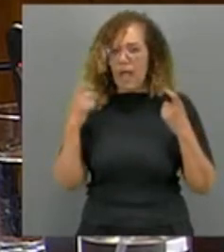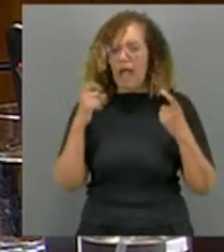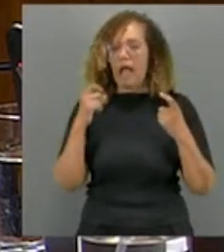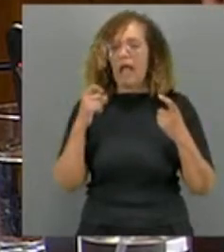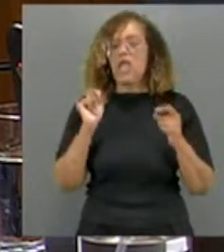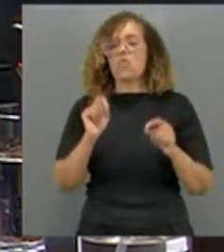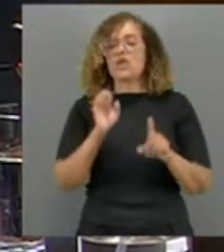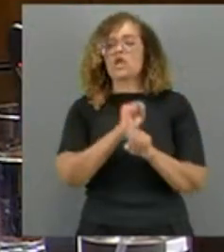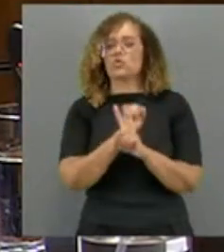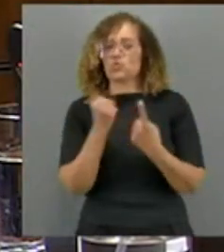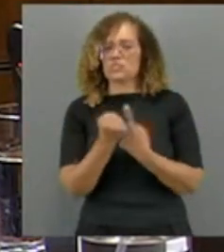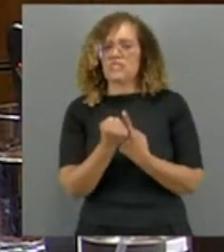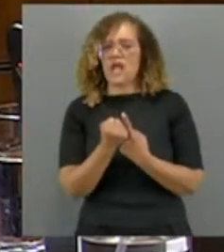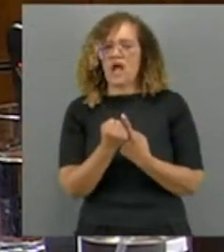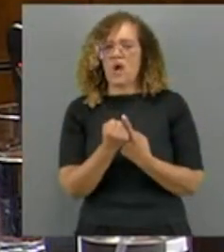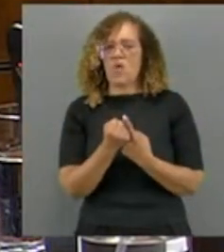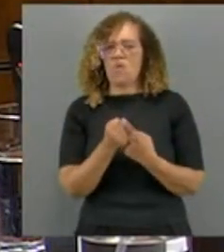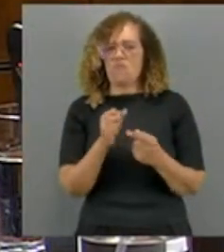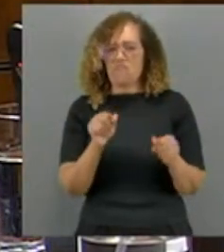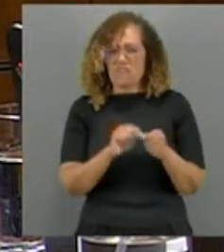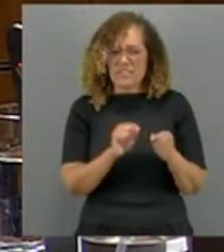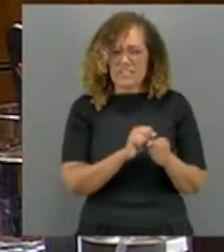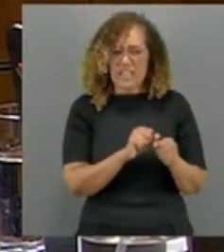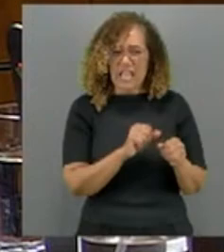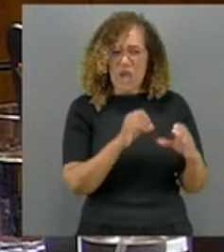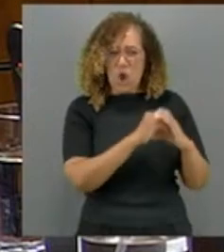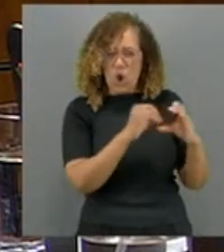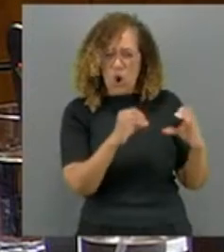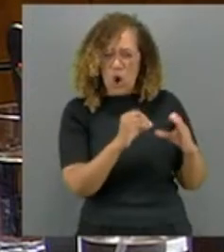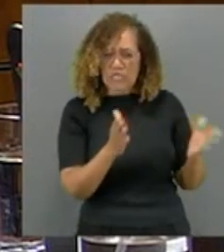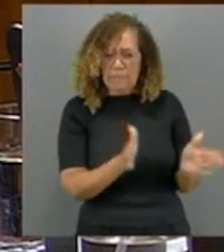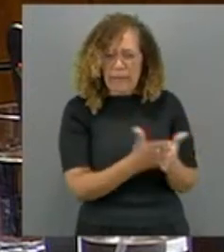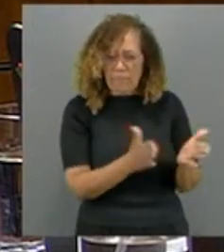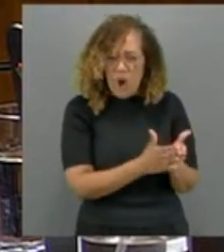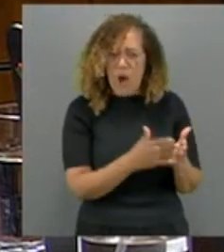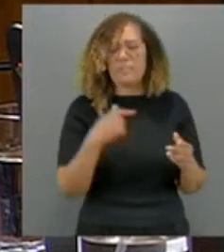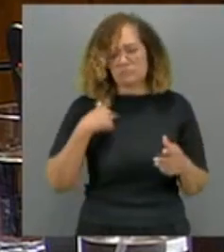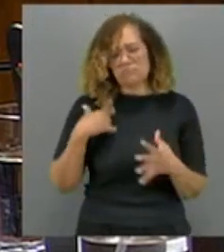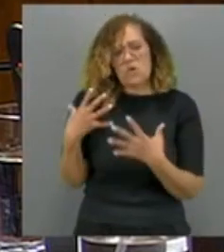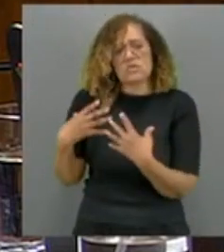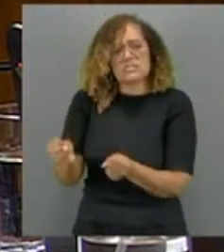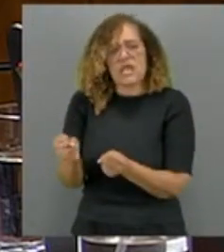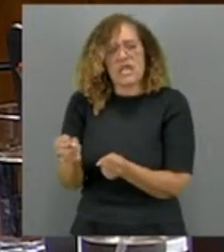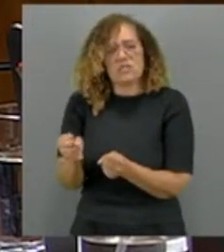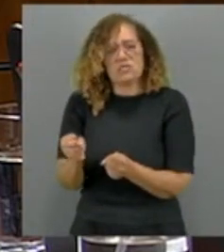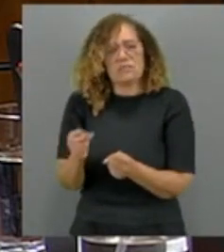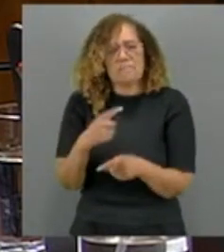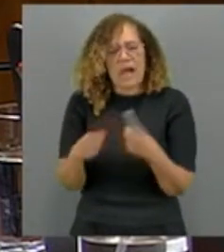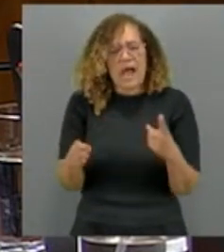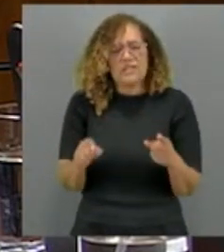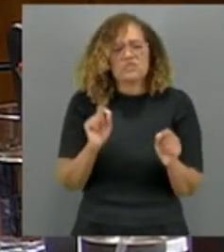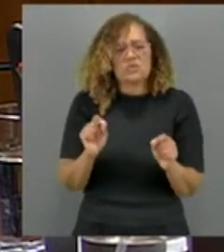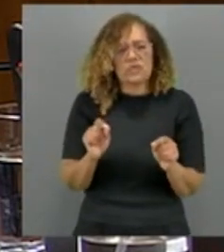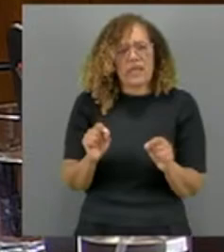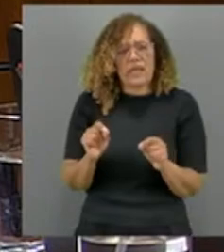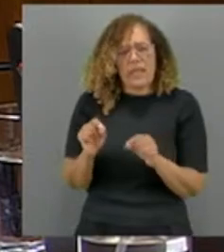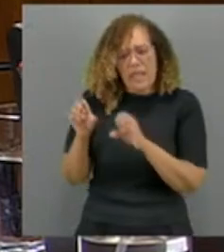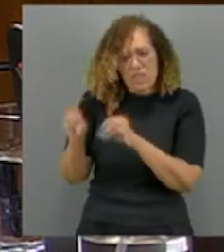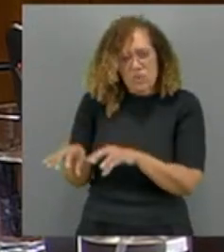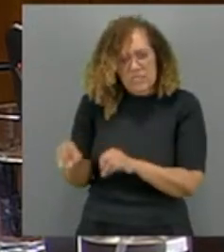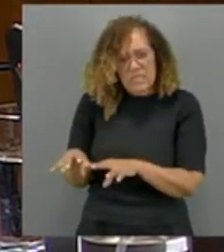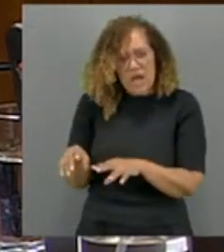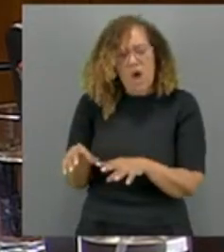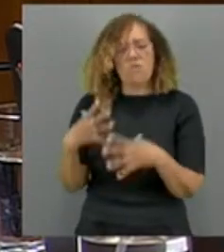nós queremos fazer uma cota para pobres, conte comigo. Se a gente quer fazer uma cota para resolver o gap educacional que o Brasil tem, conte